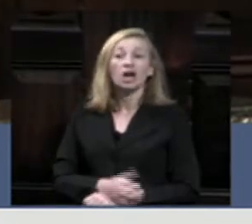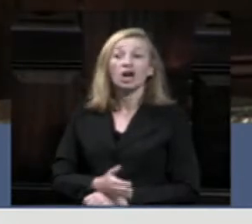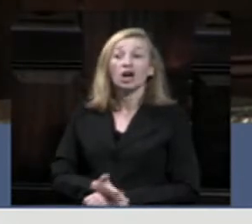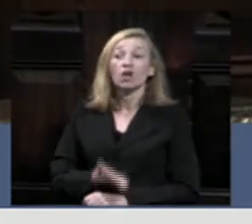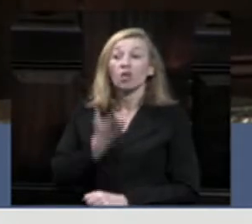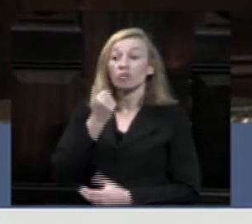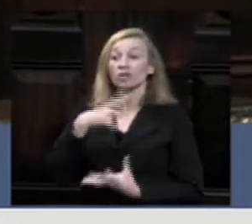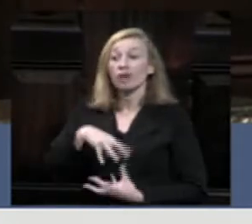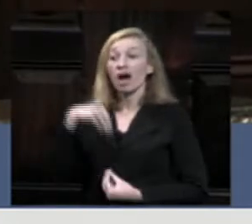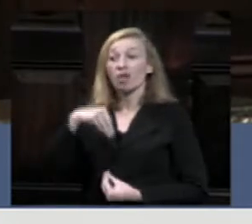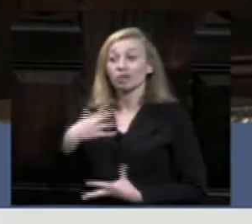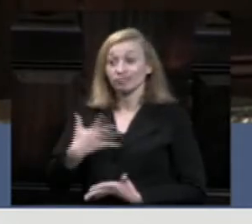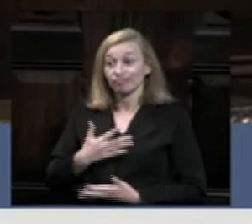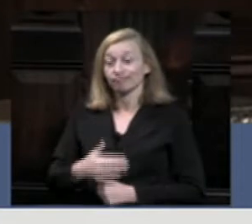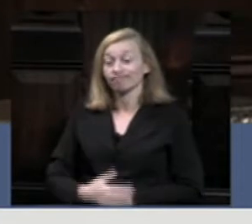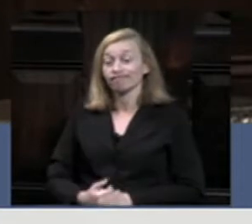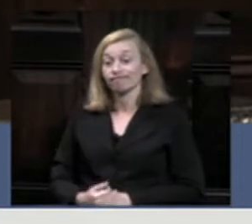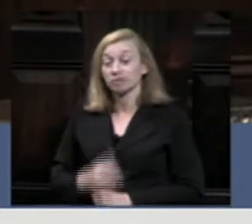Eu não sei